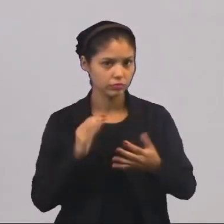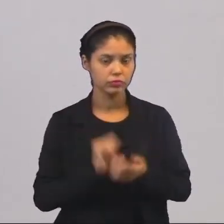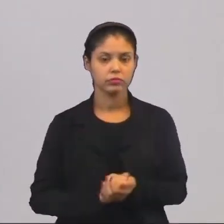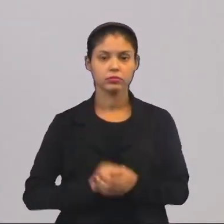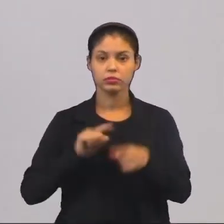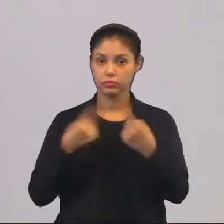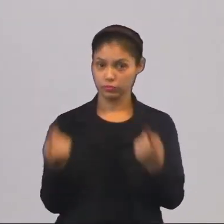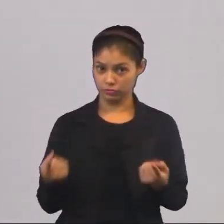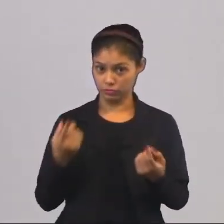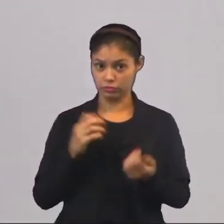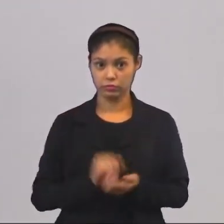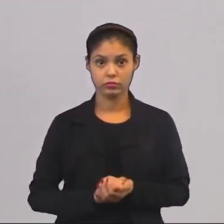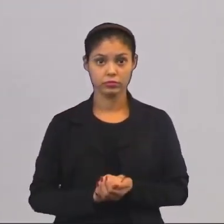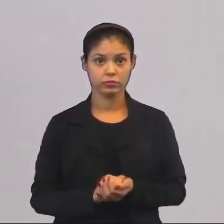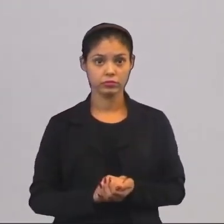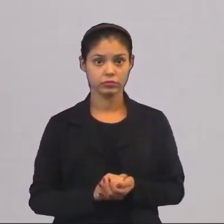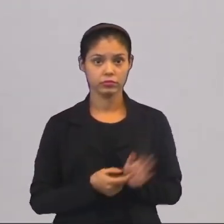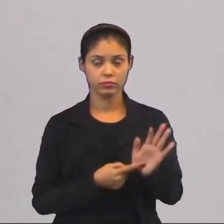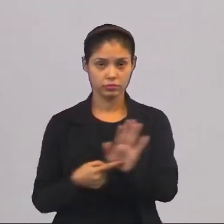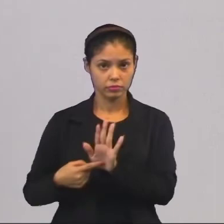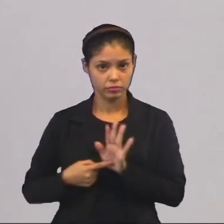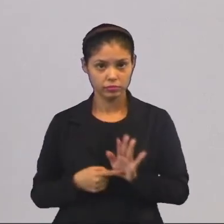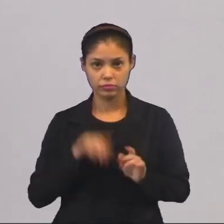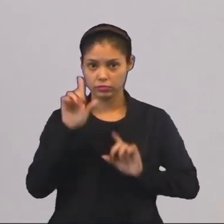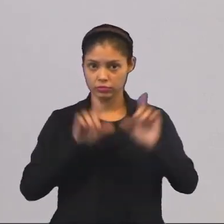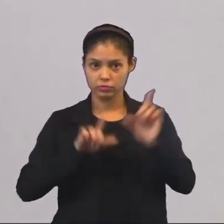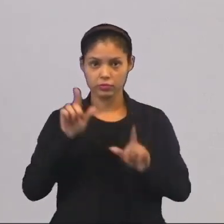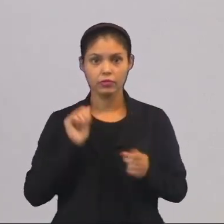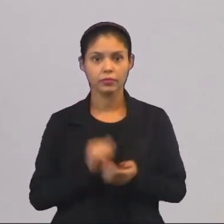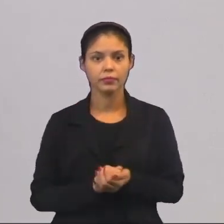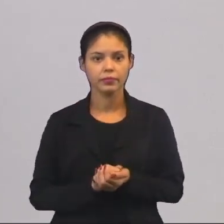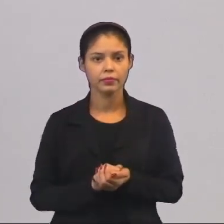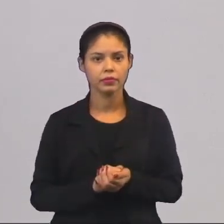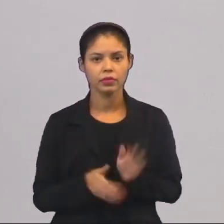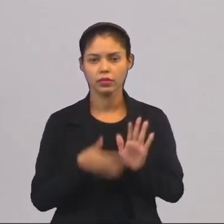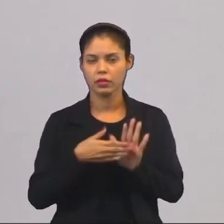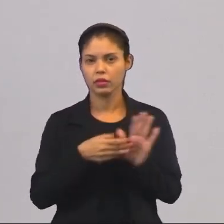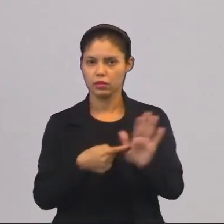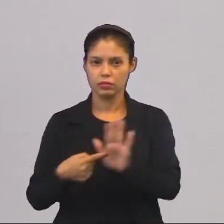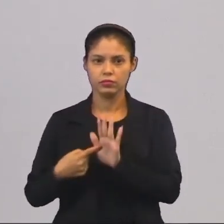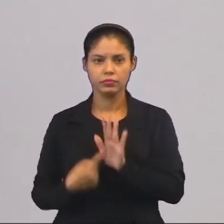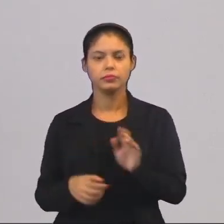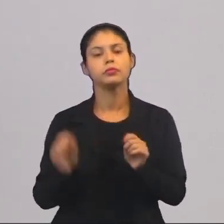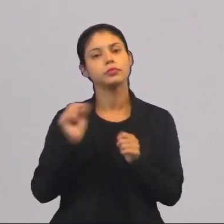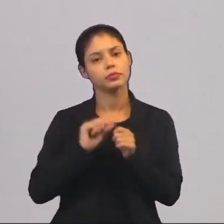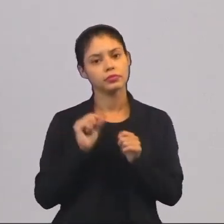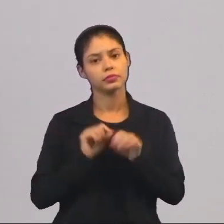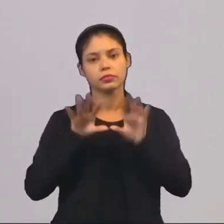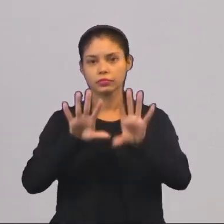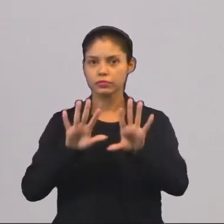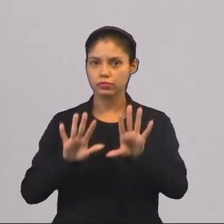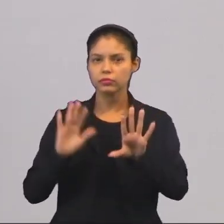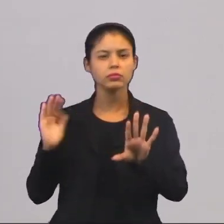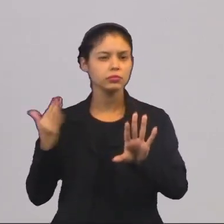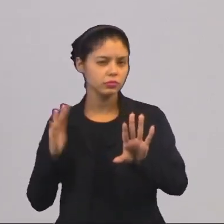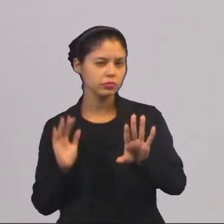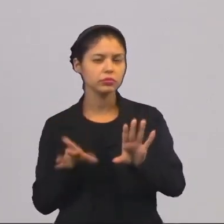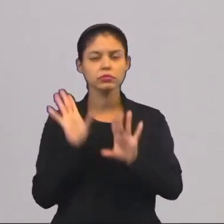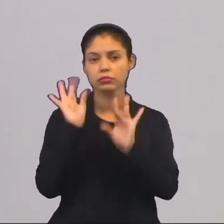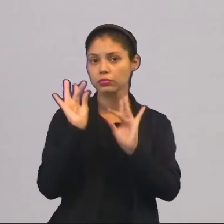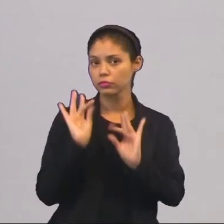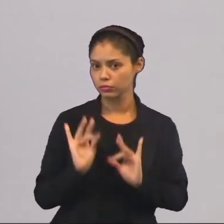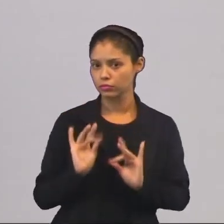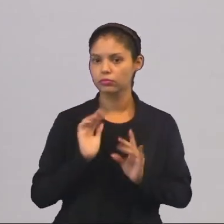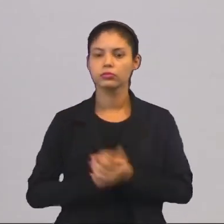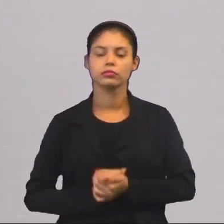tá? Mas como nós vamos ser representados na TV, então a proporcionalidade de ser feito é mais assim,